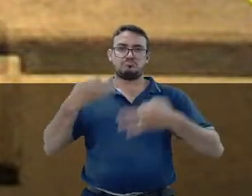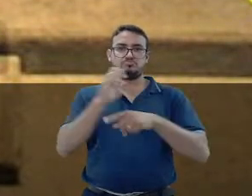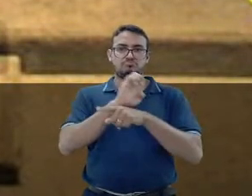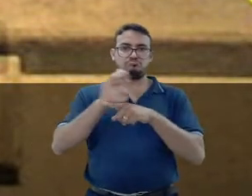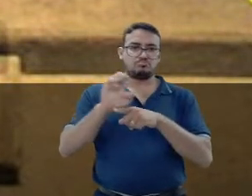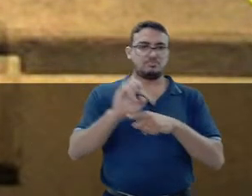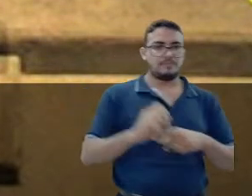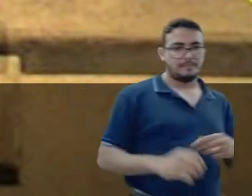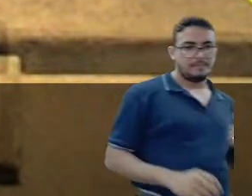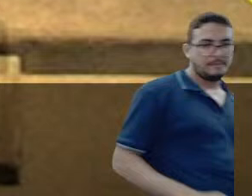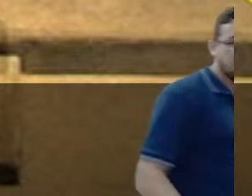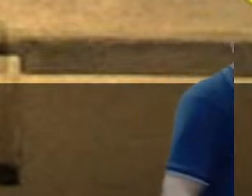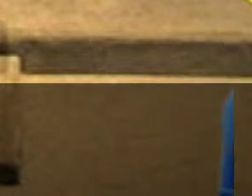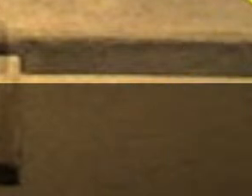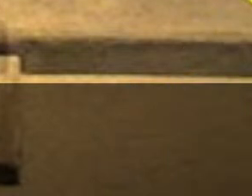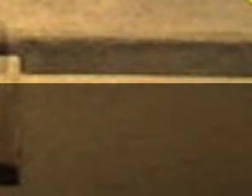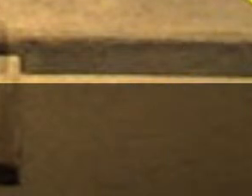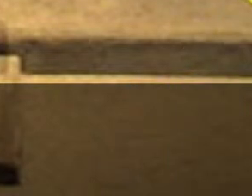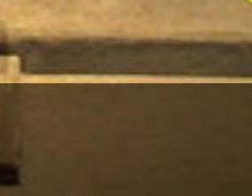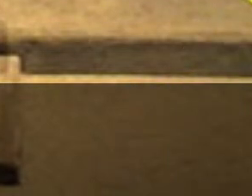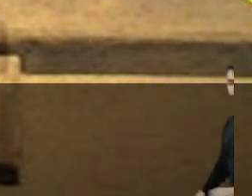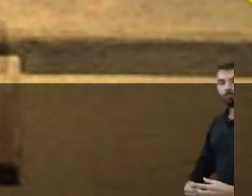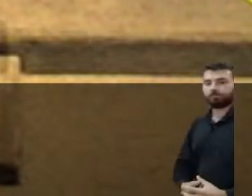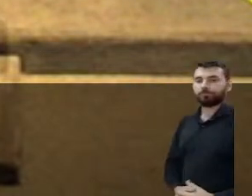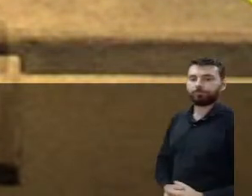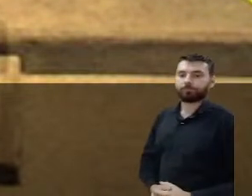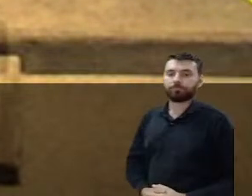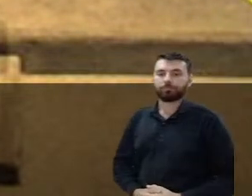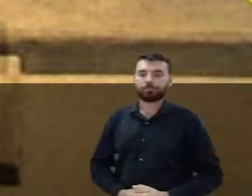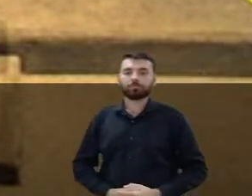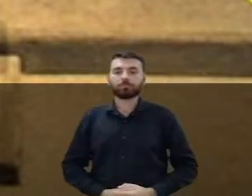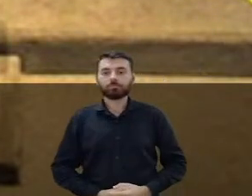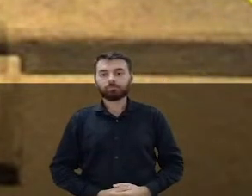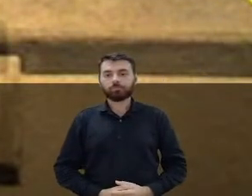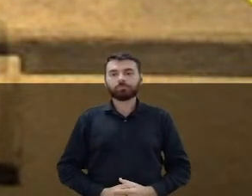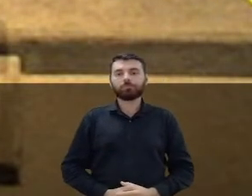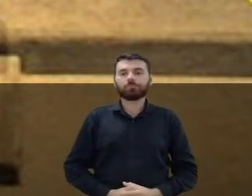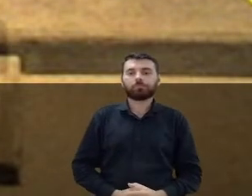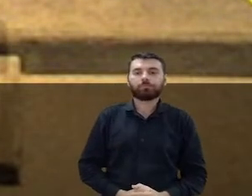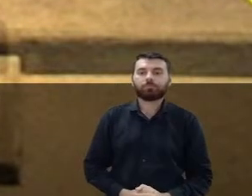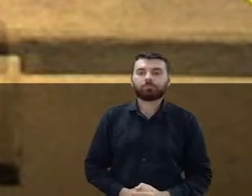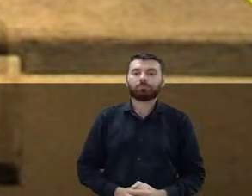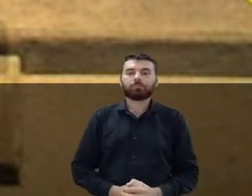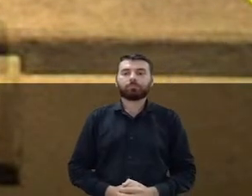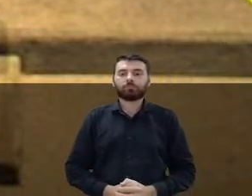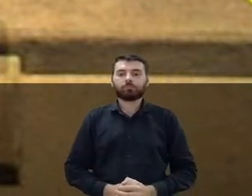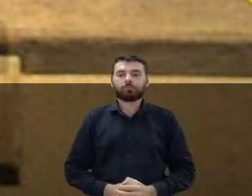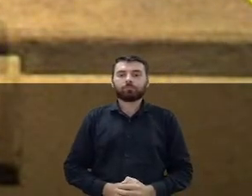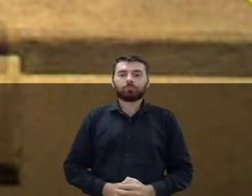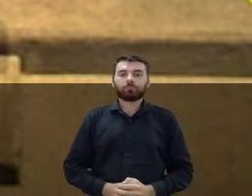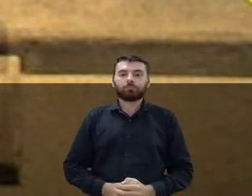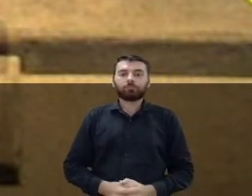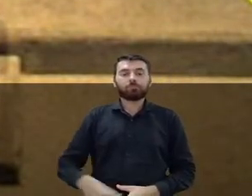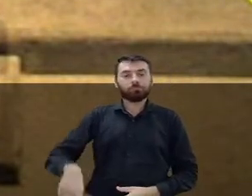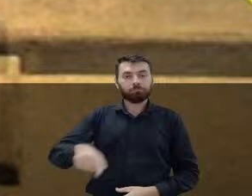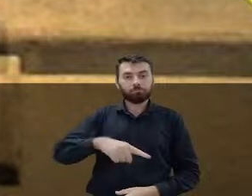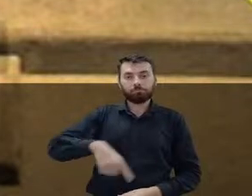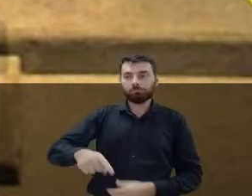de Bonito, é uma ação de exigir contas, onde nós pedimos a prestação de contas de mais de